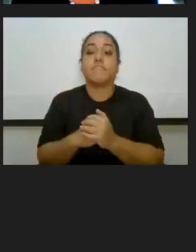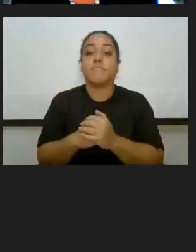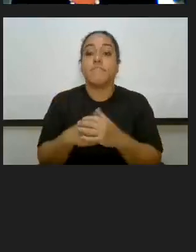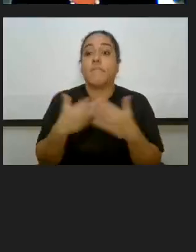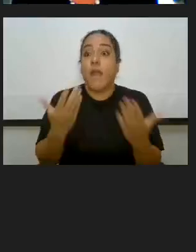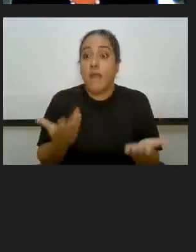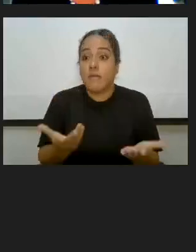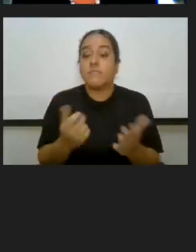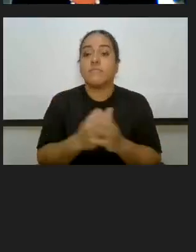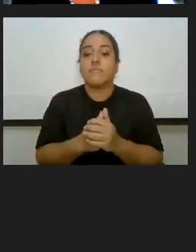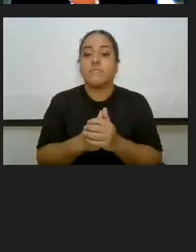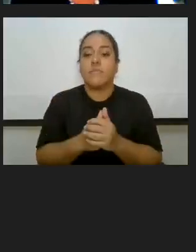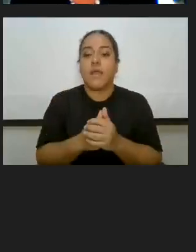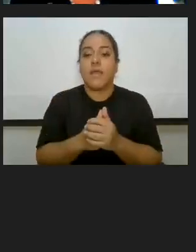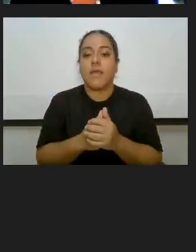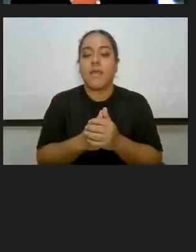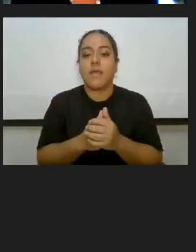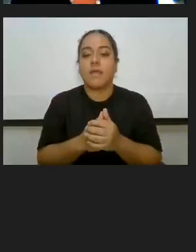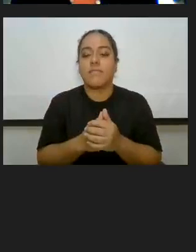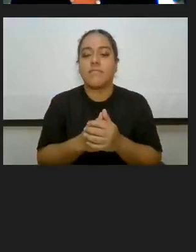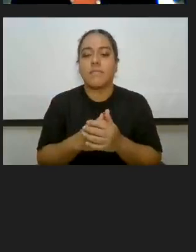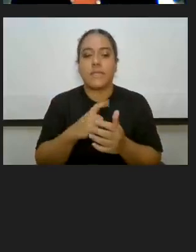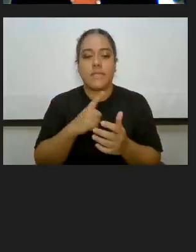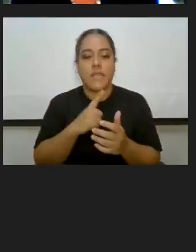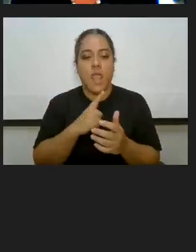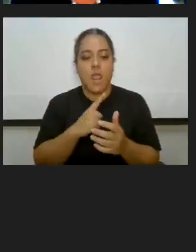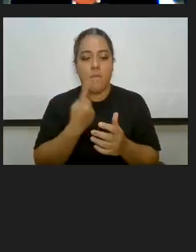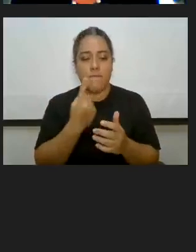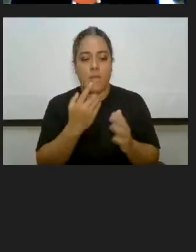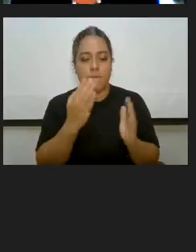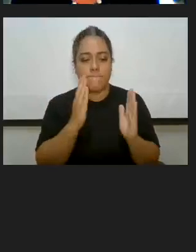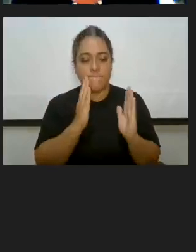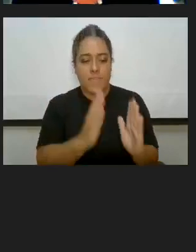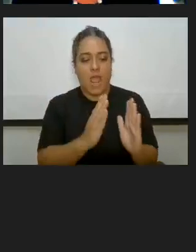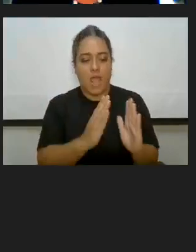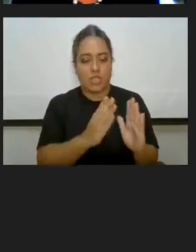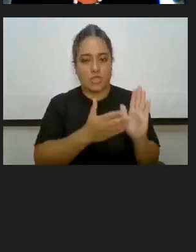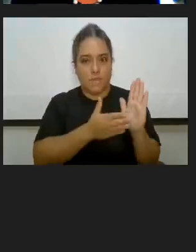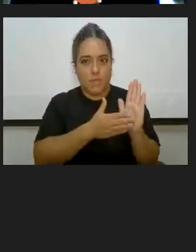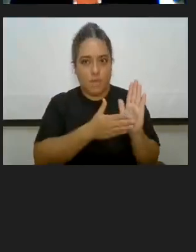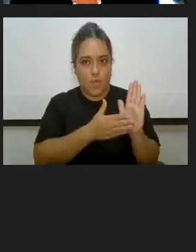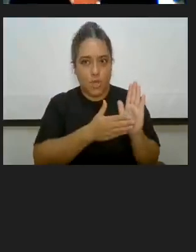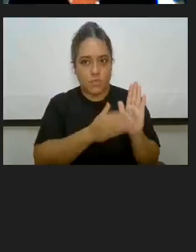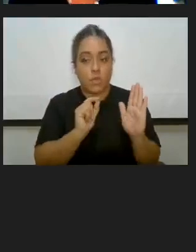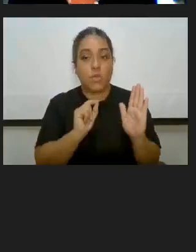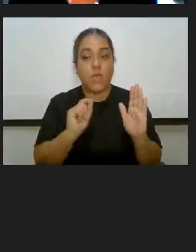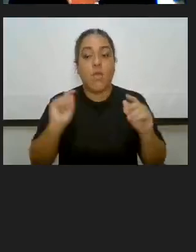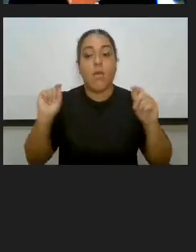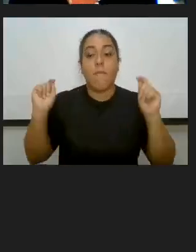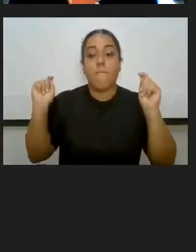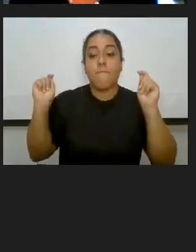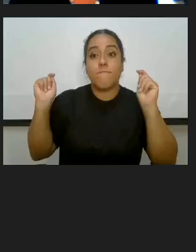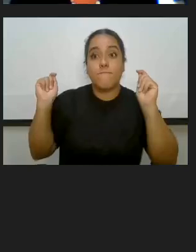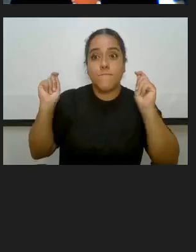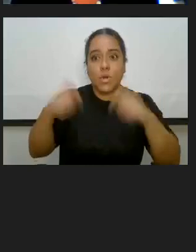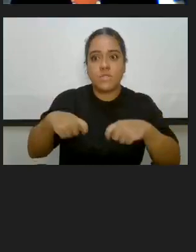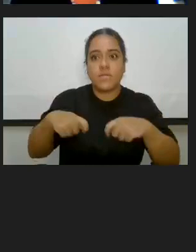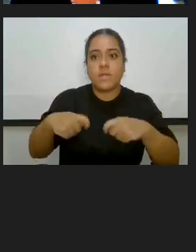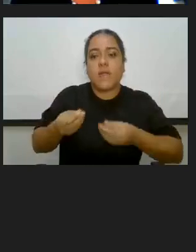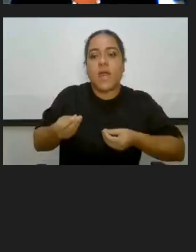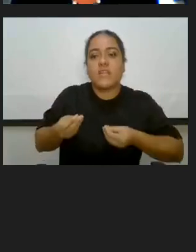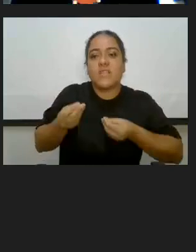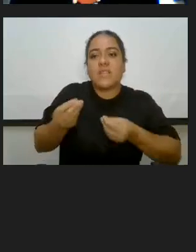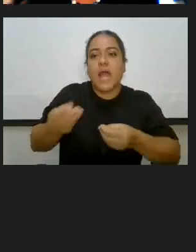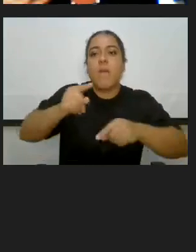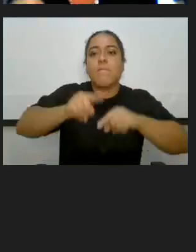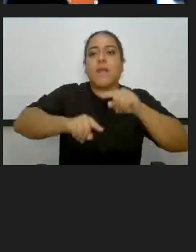uma parte das proposições é possibilitar que fique um material para o